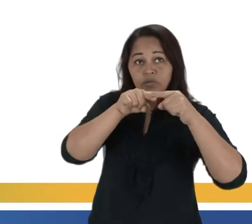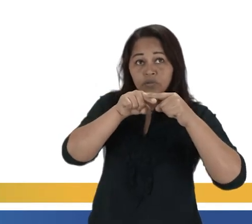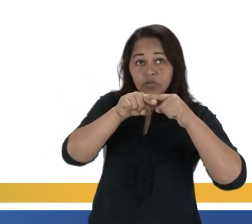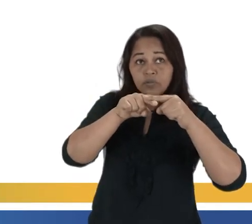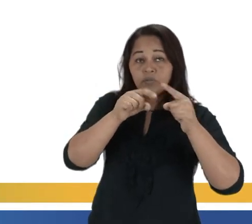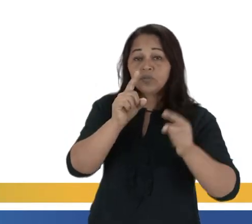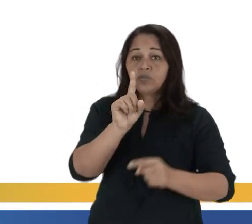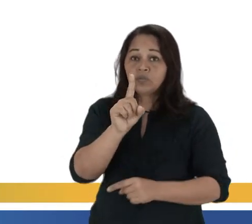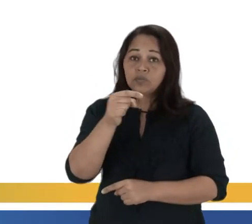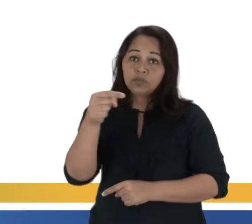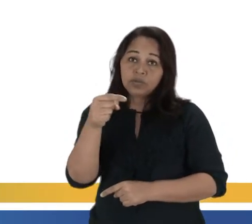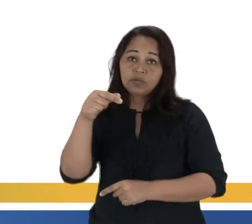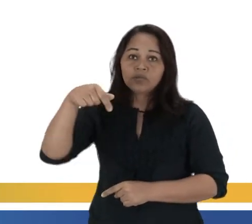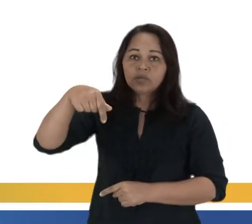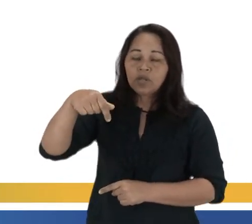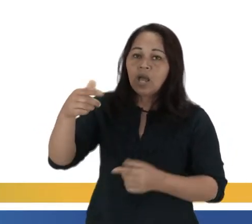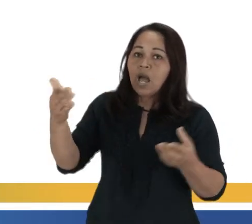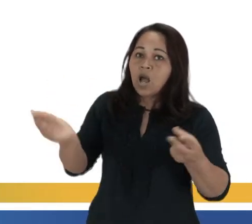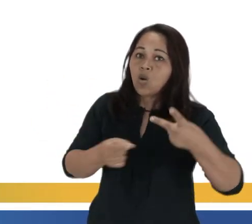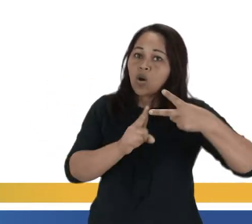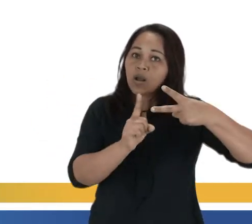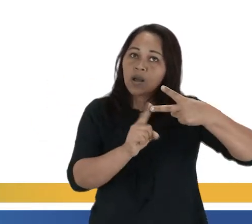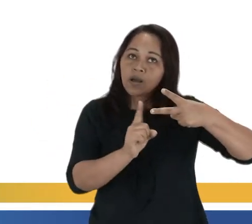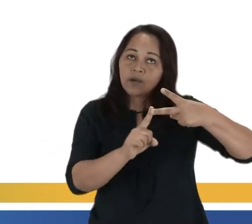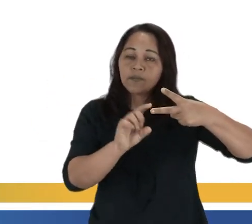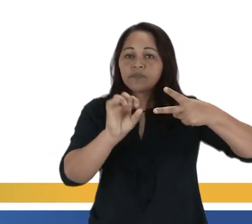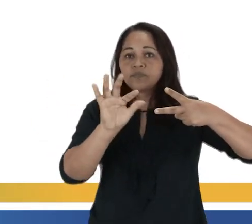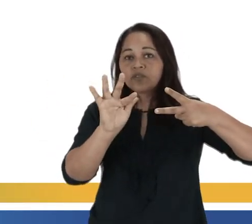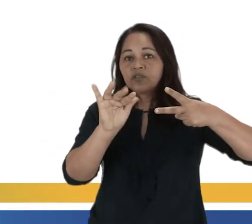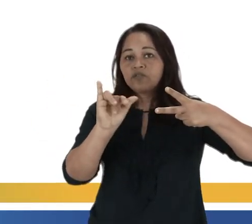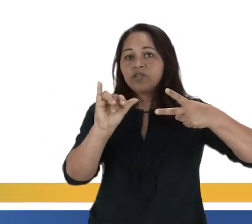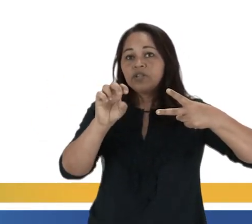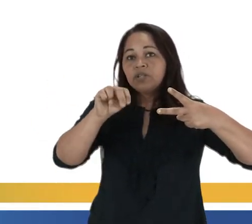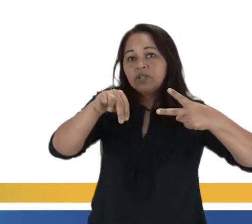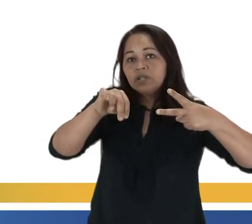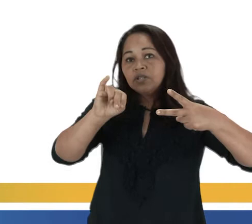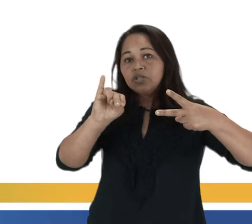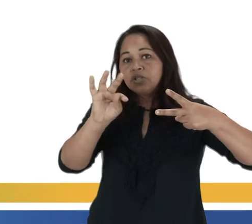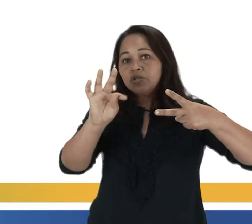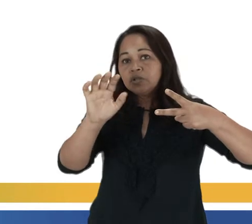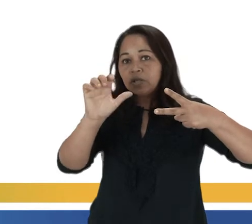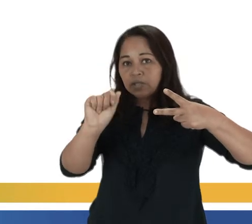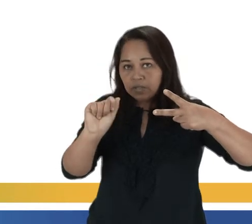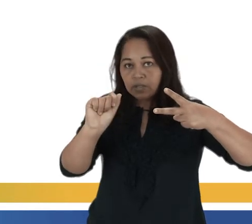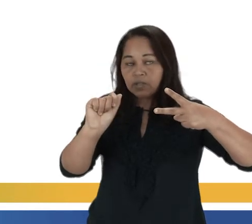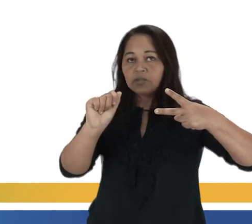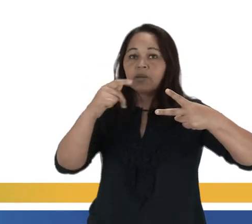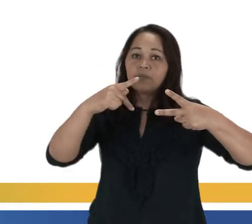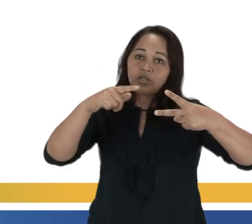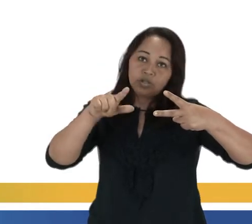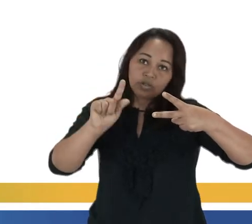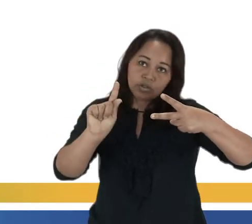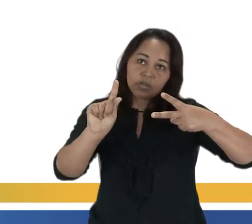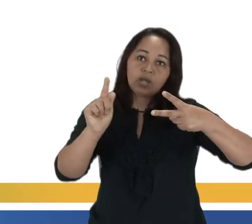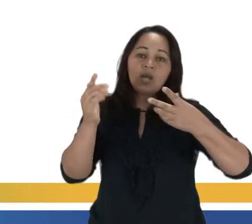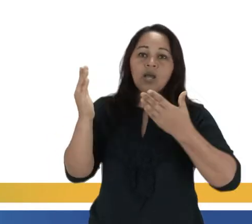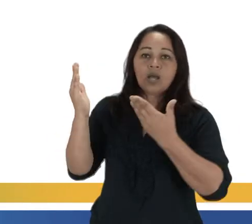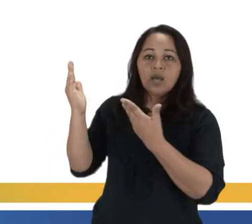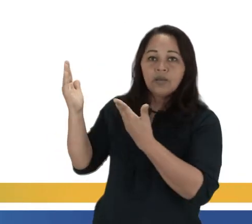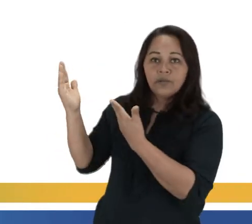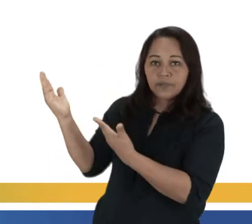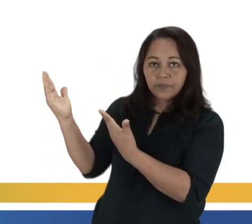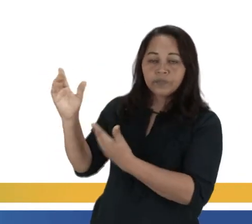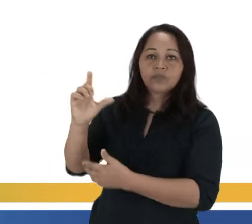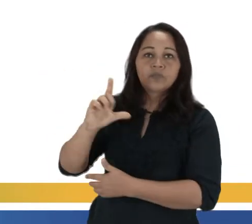se a nossa progressão geométrica for uma progressão finita, como acontece na maioria dos casos, então nós fazemos